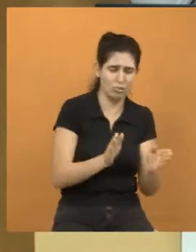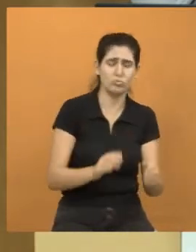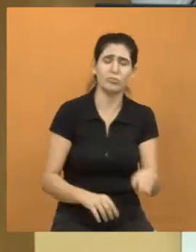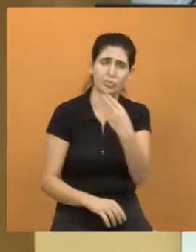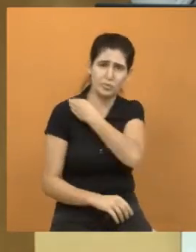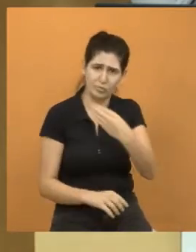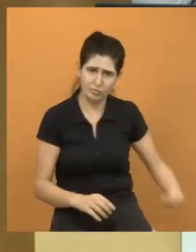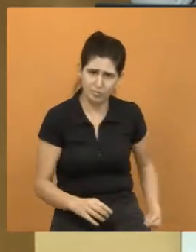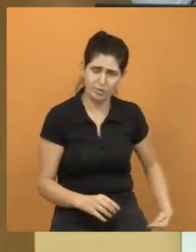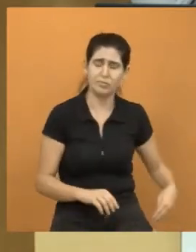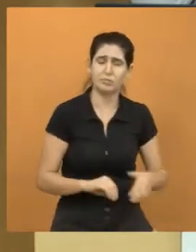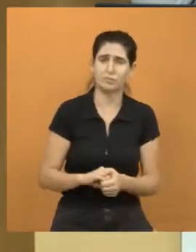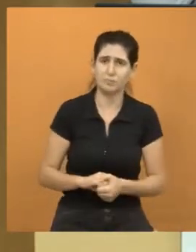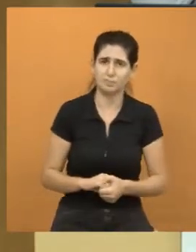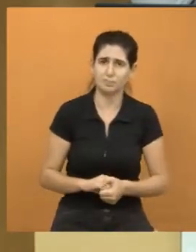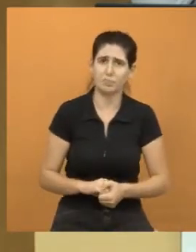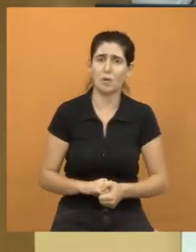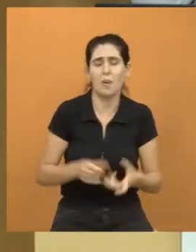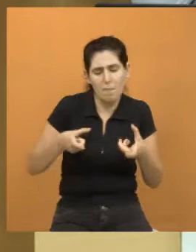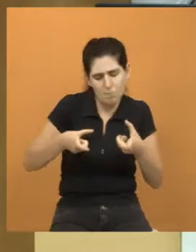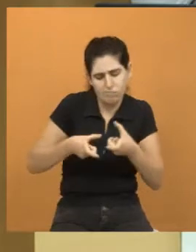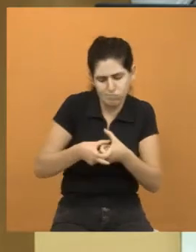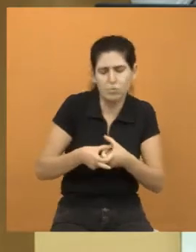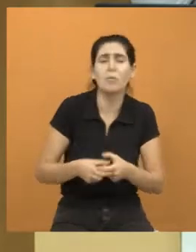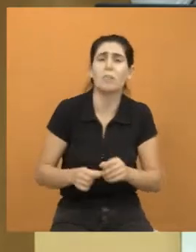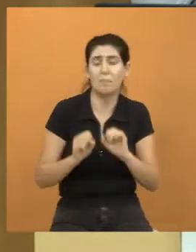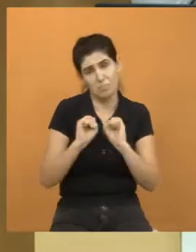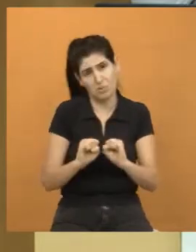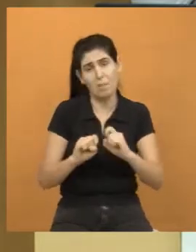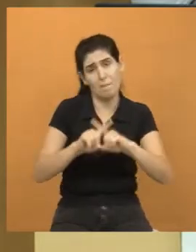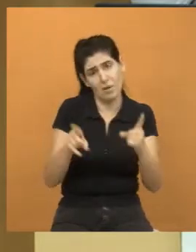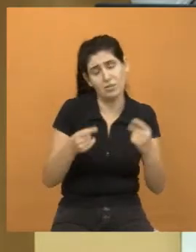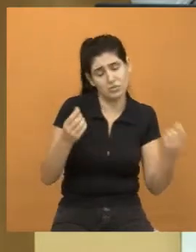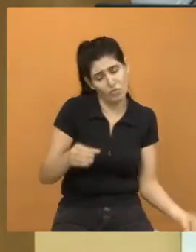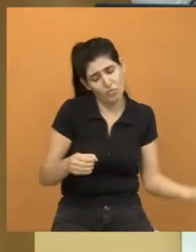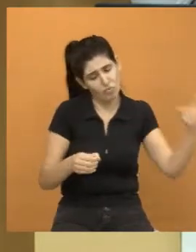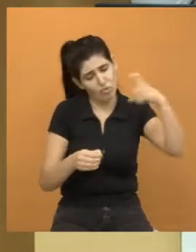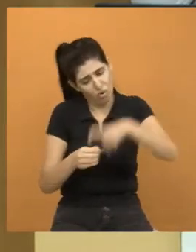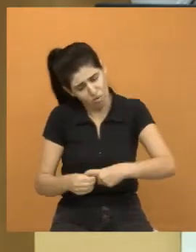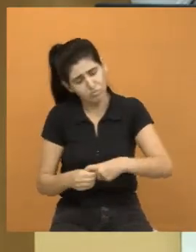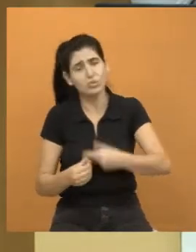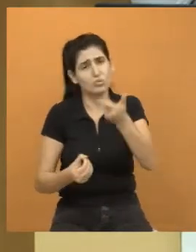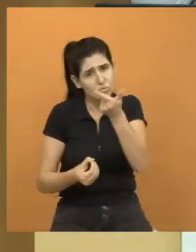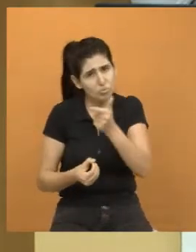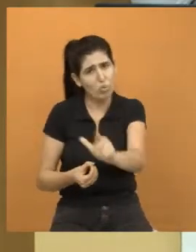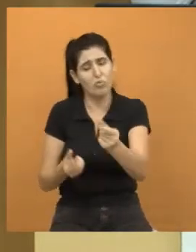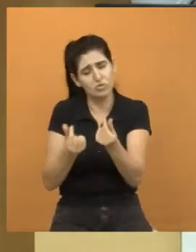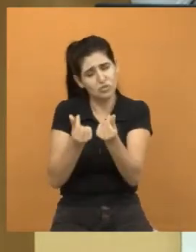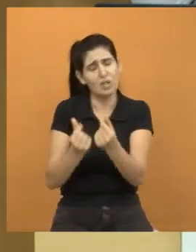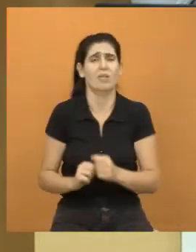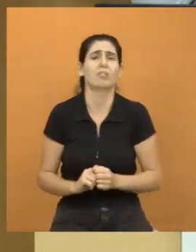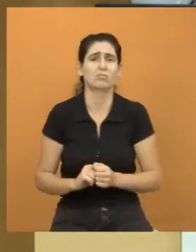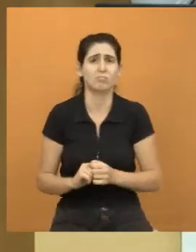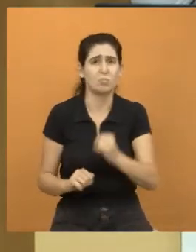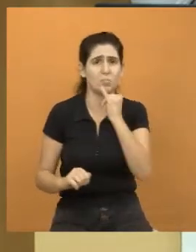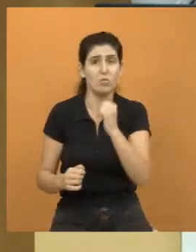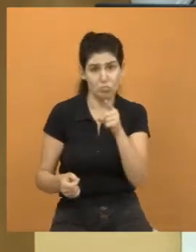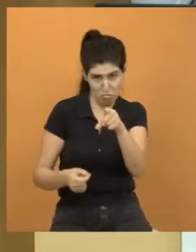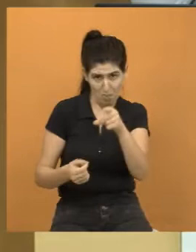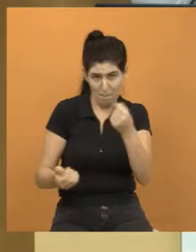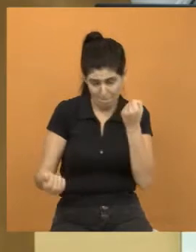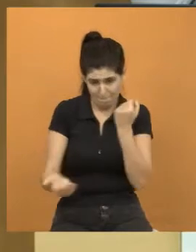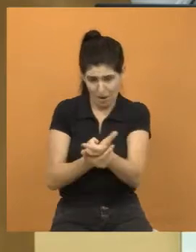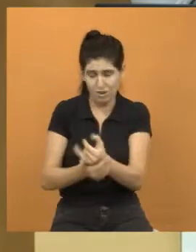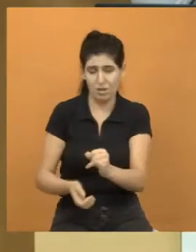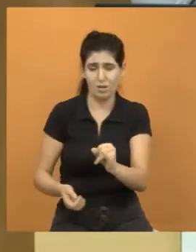ser pequeno? Pode. Mas nós sabemos que vai voltar para a nossa cidade. É um dinheiro investido do seu imposto que vai estar voltando para você.